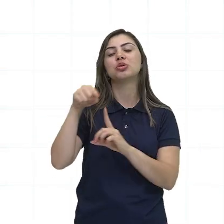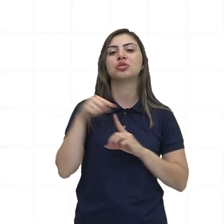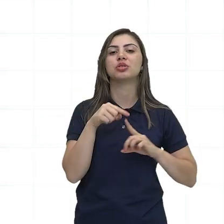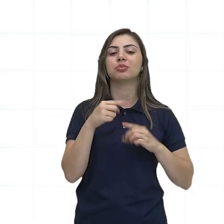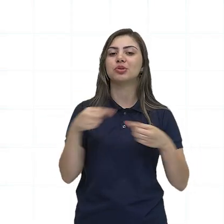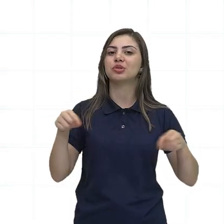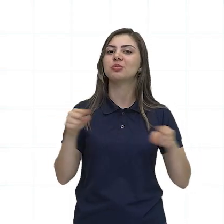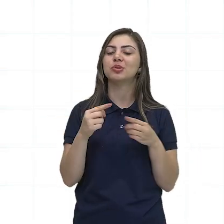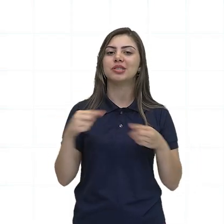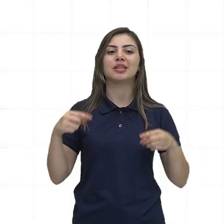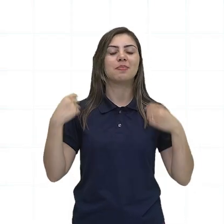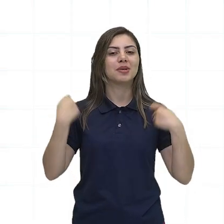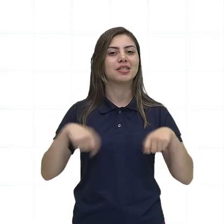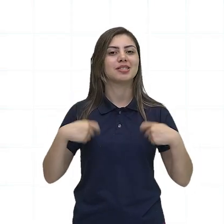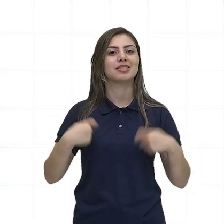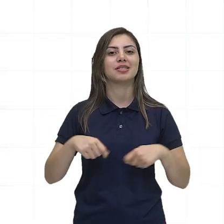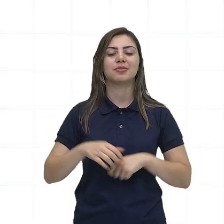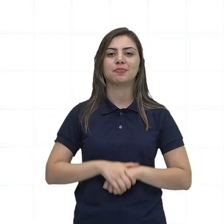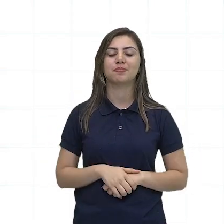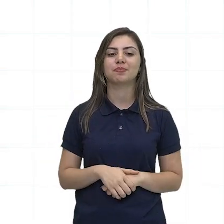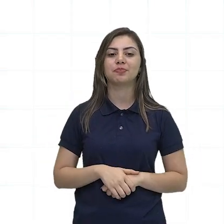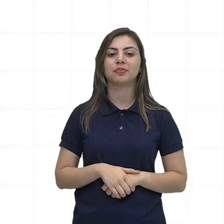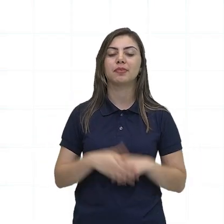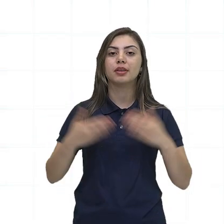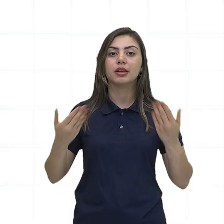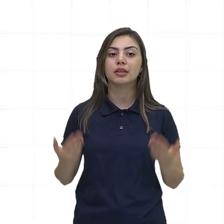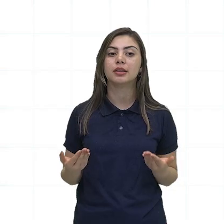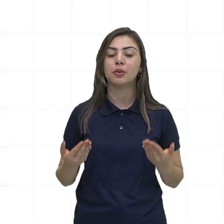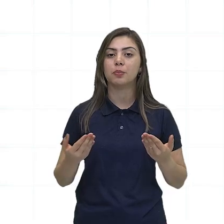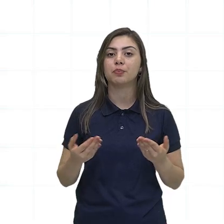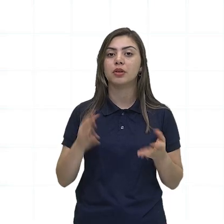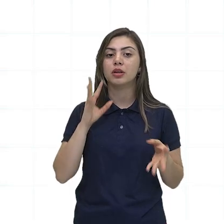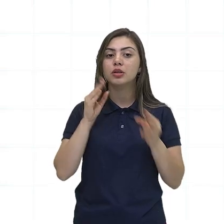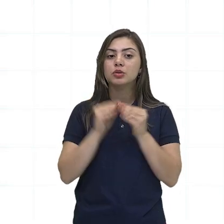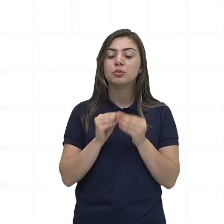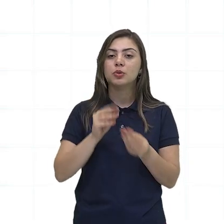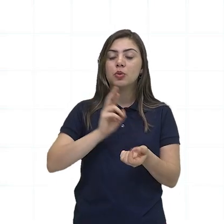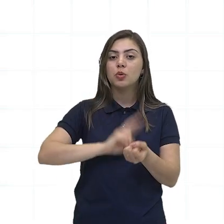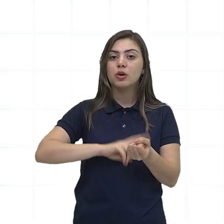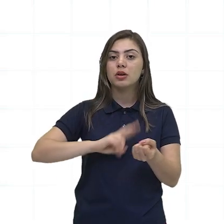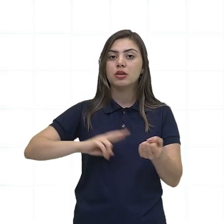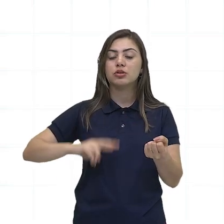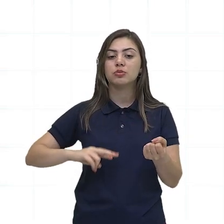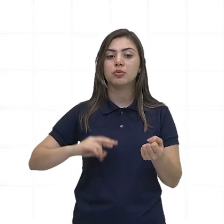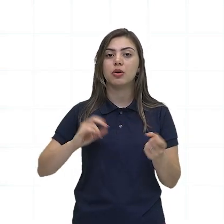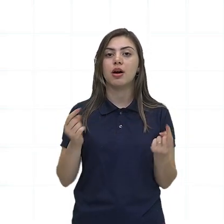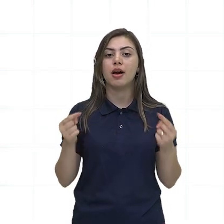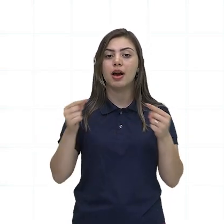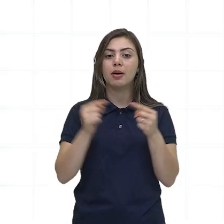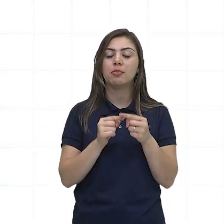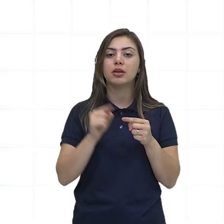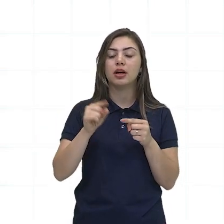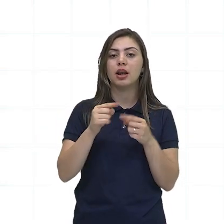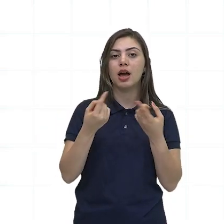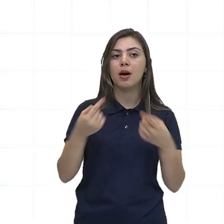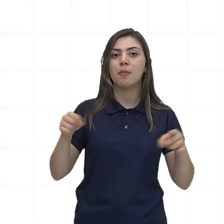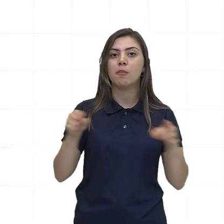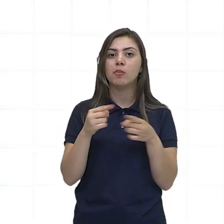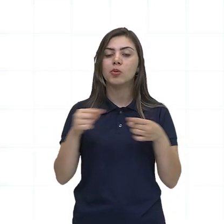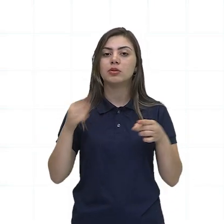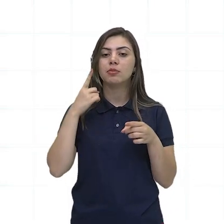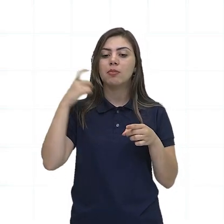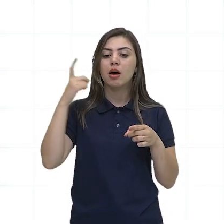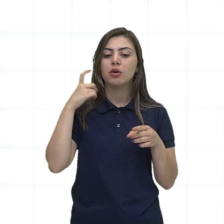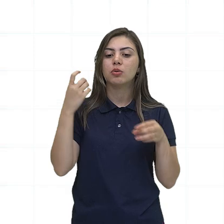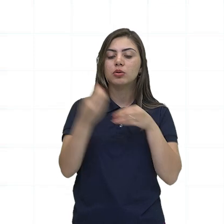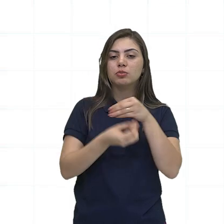ser música. Então, olha só, o ritmo é a organização desses sons dentro de um tempo.